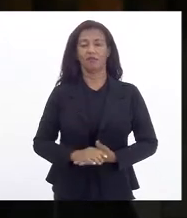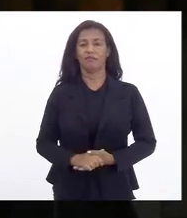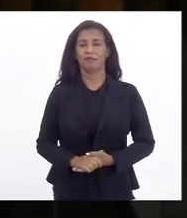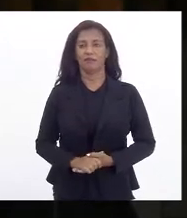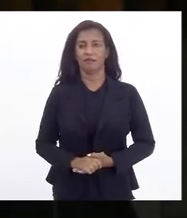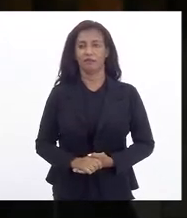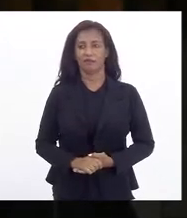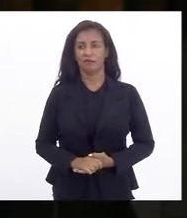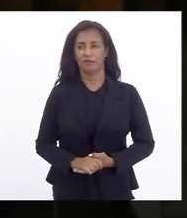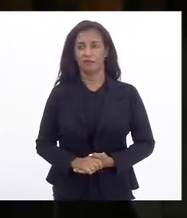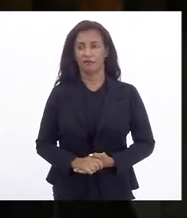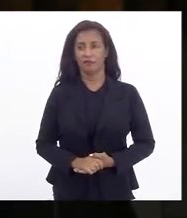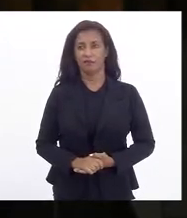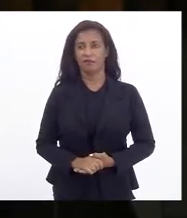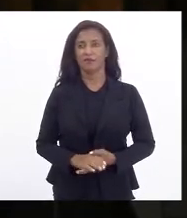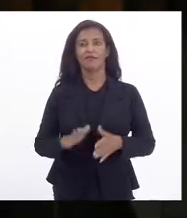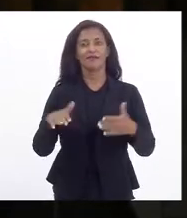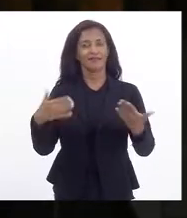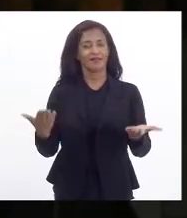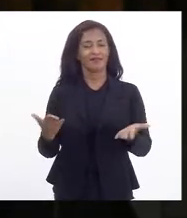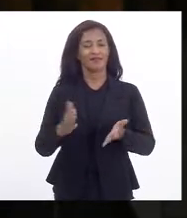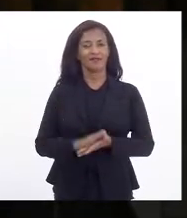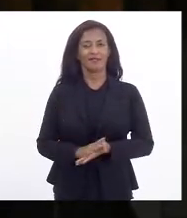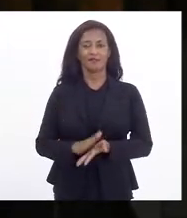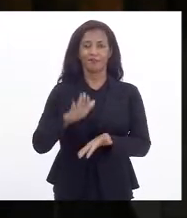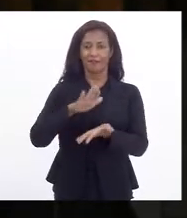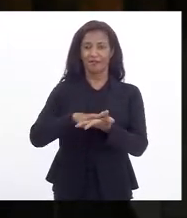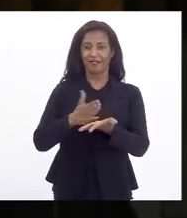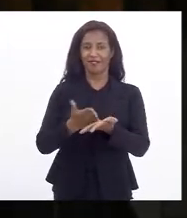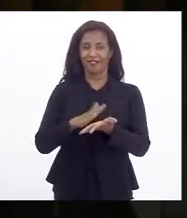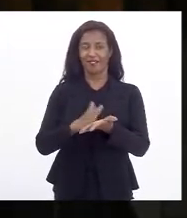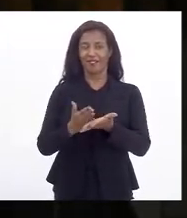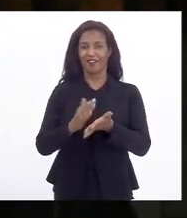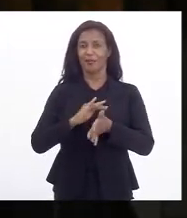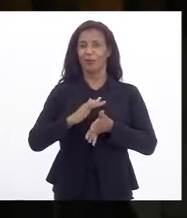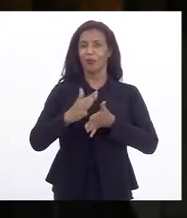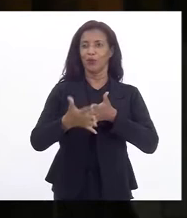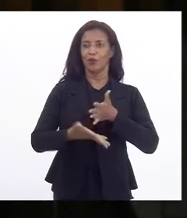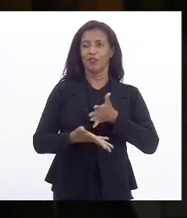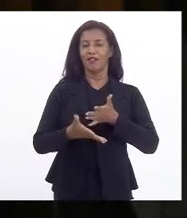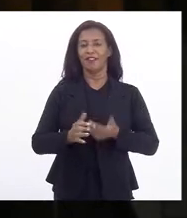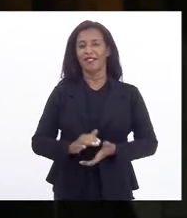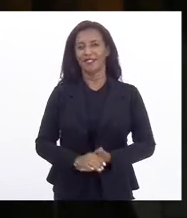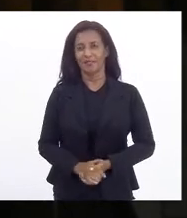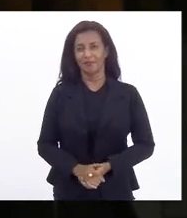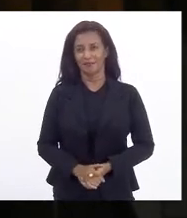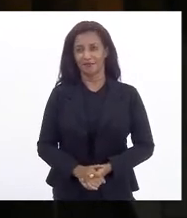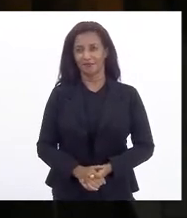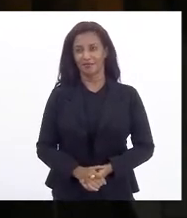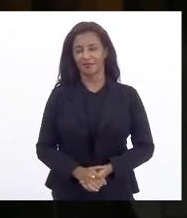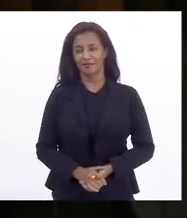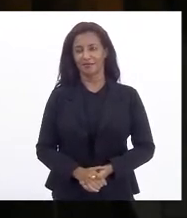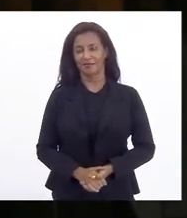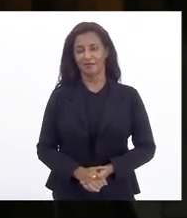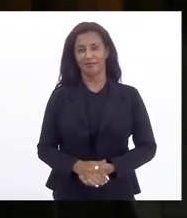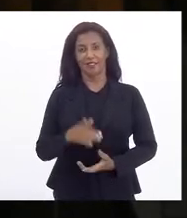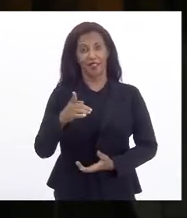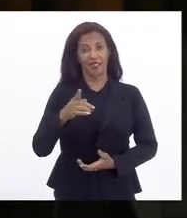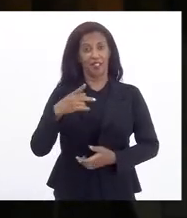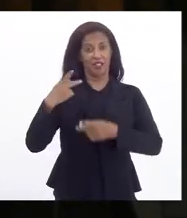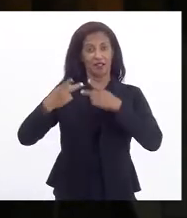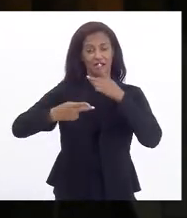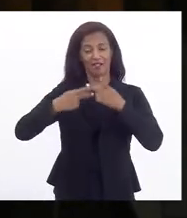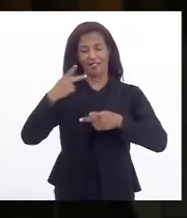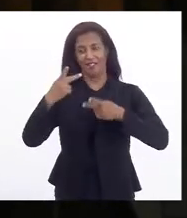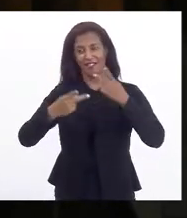remoto chora intérprete da linguagem de libras que leva a